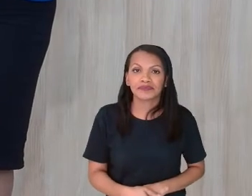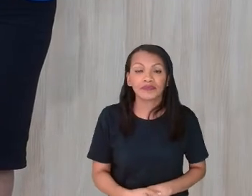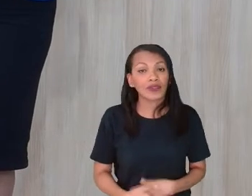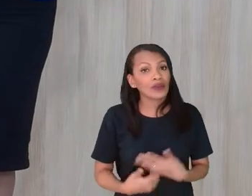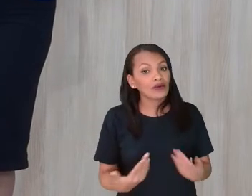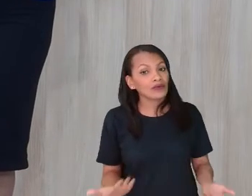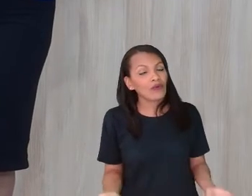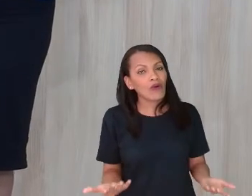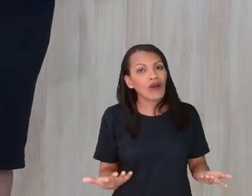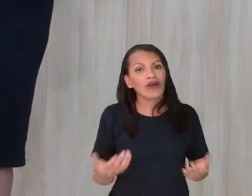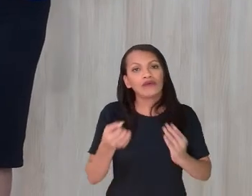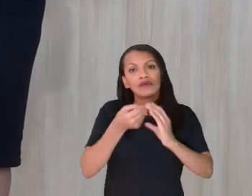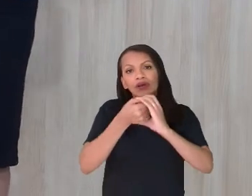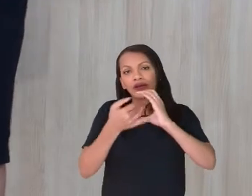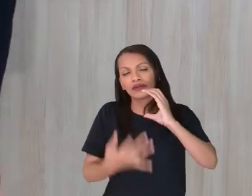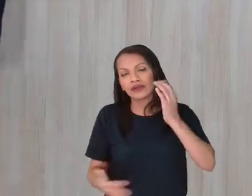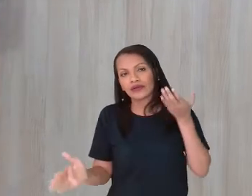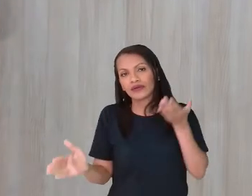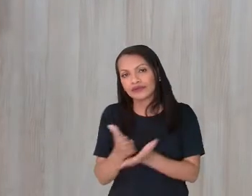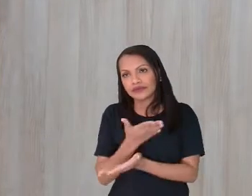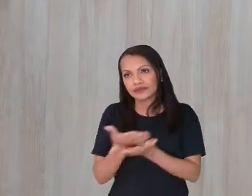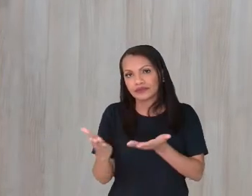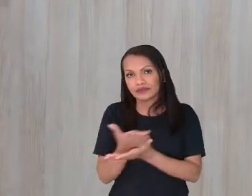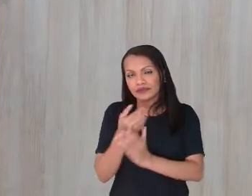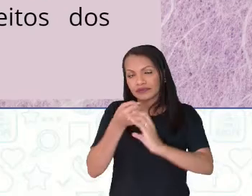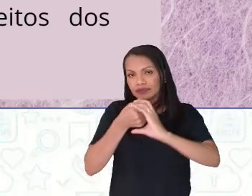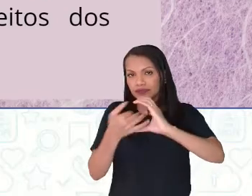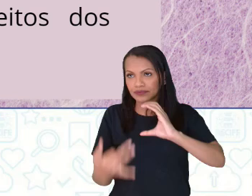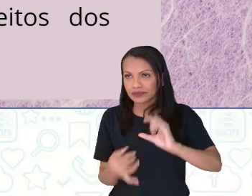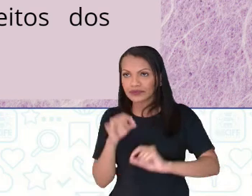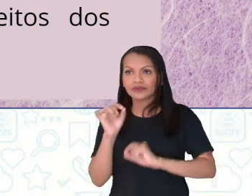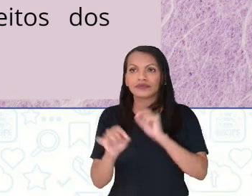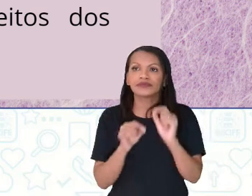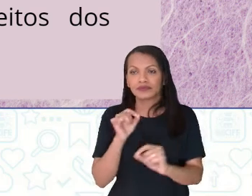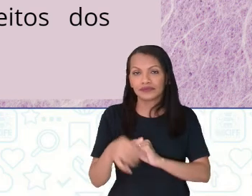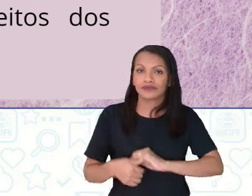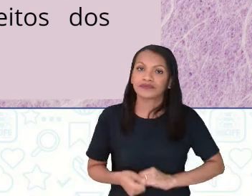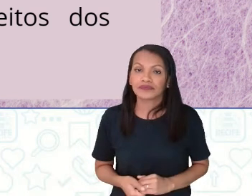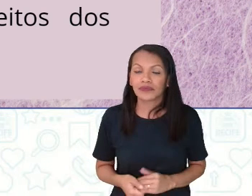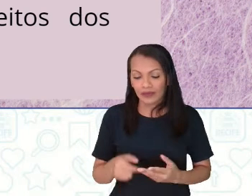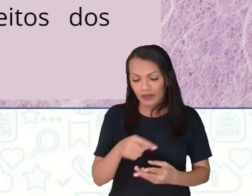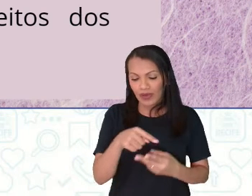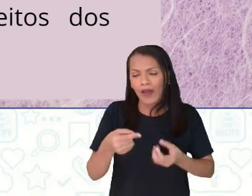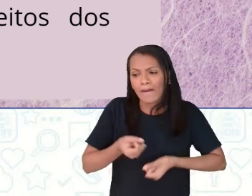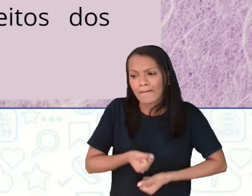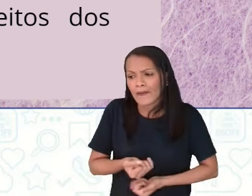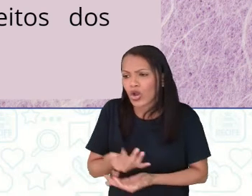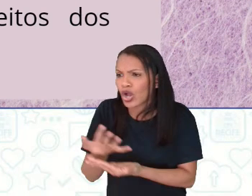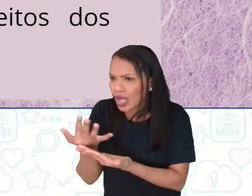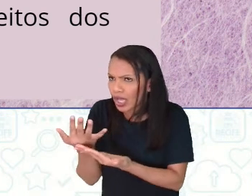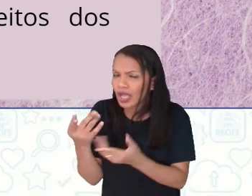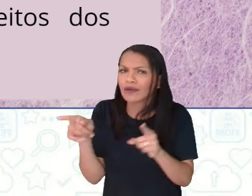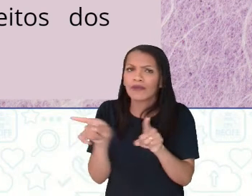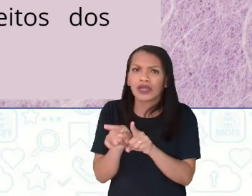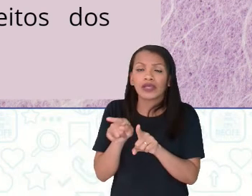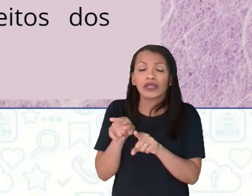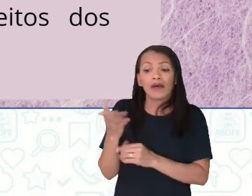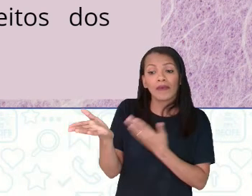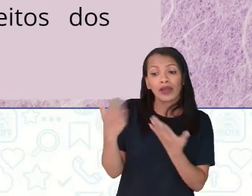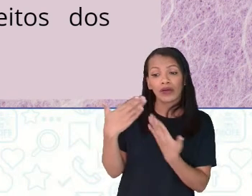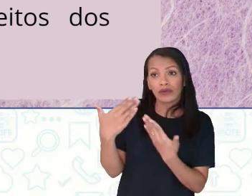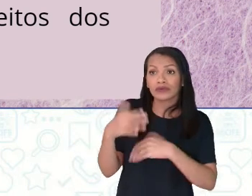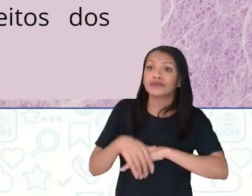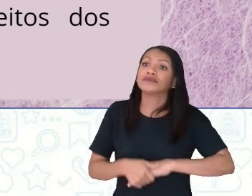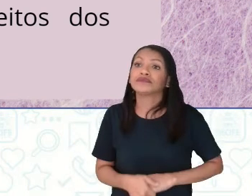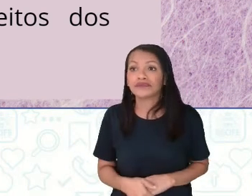E aí, quais são algumas características, né? Apresenta uma narrativa alegórica em prosa ou em poema, seus personagens são